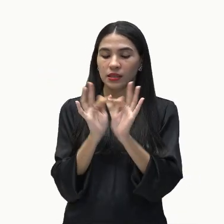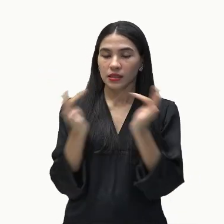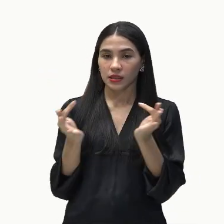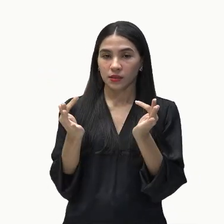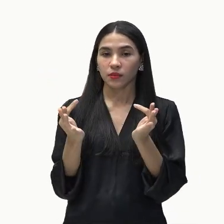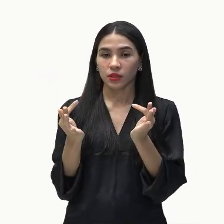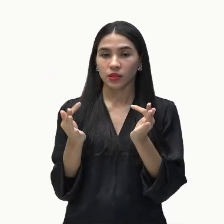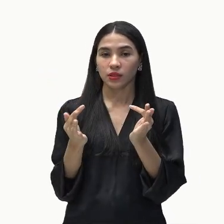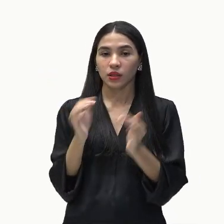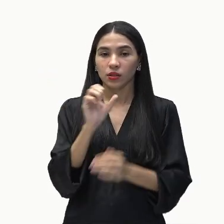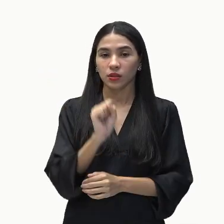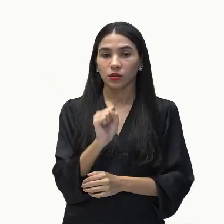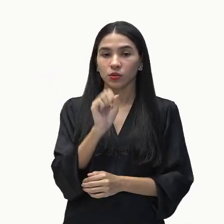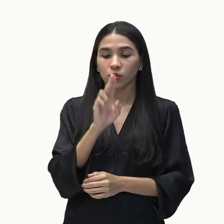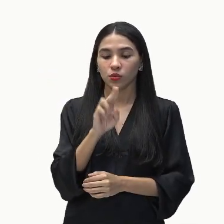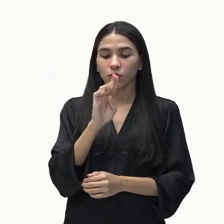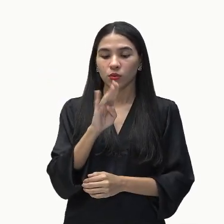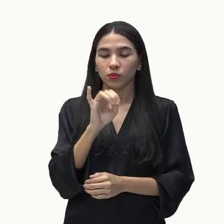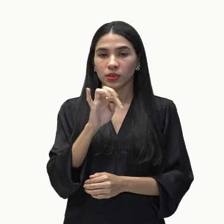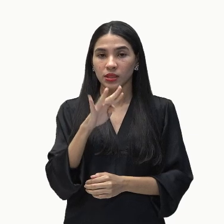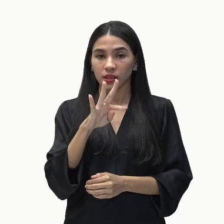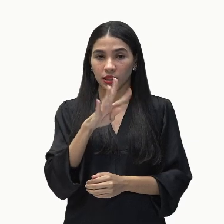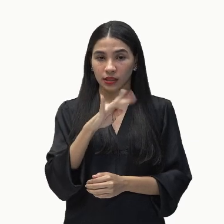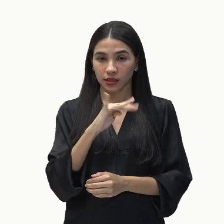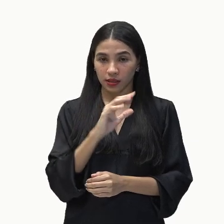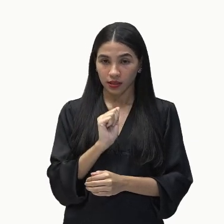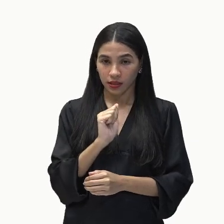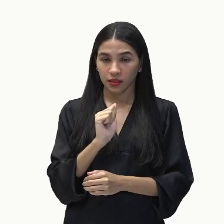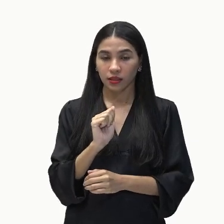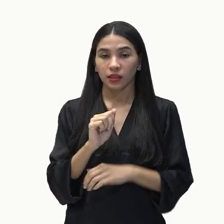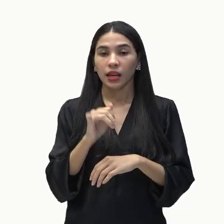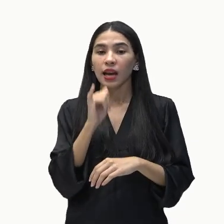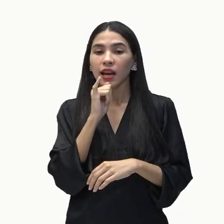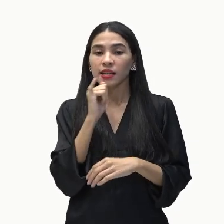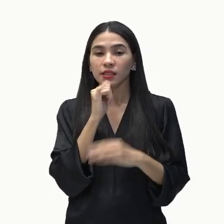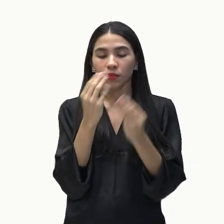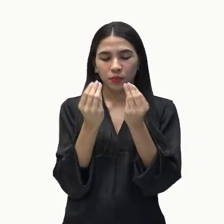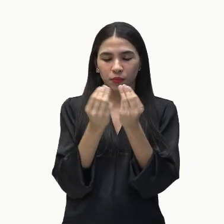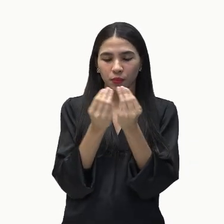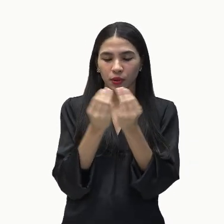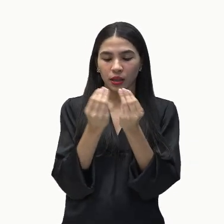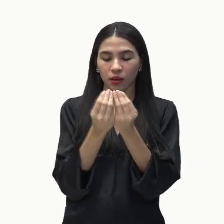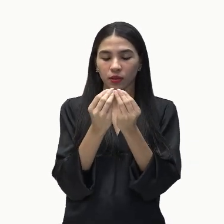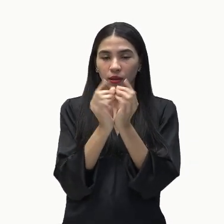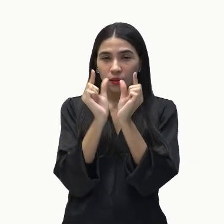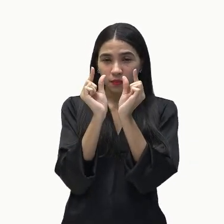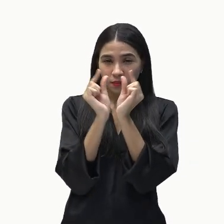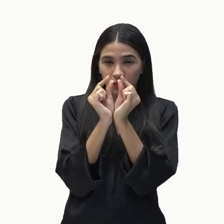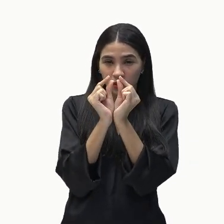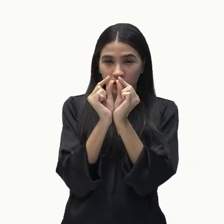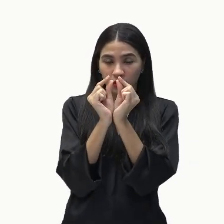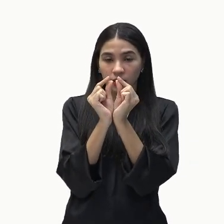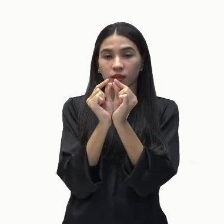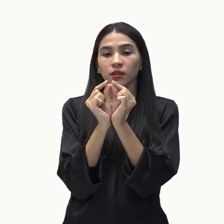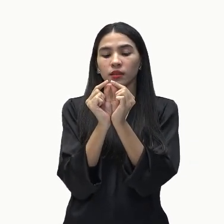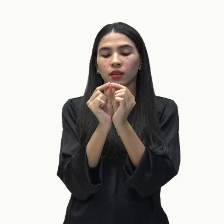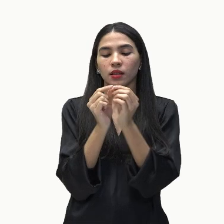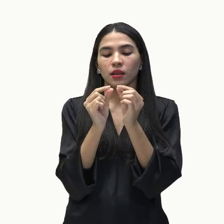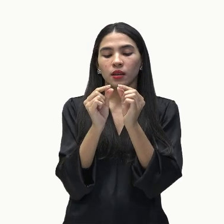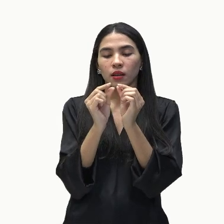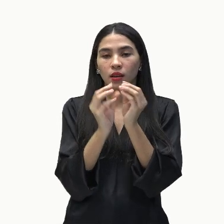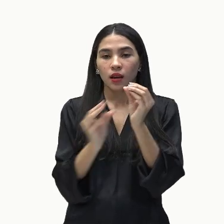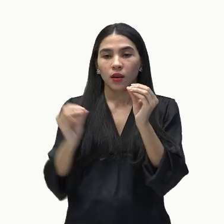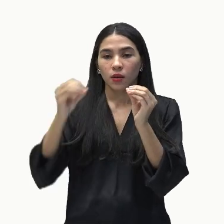substâncias. Quer dizer que moléculas extremamente pequenas vão ser unidas para